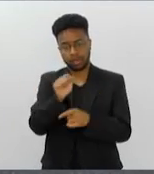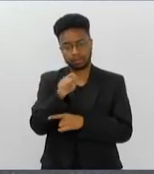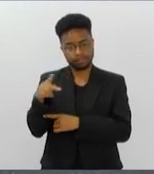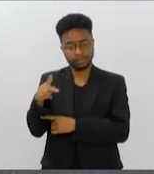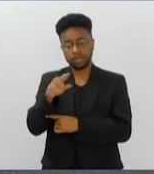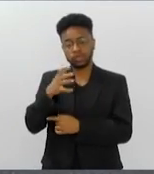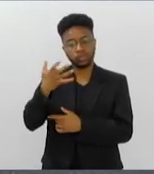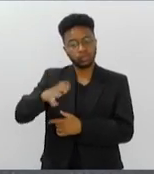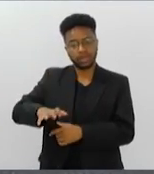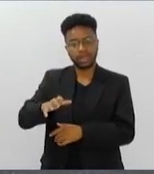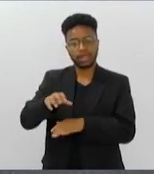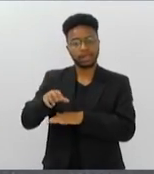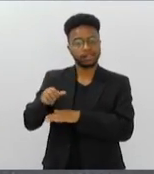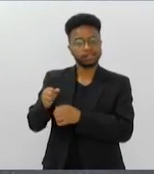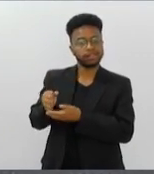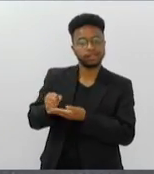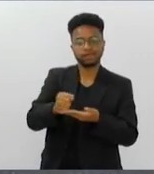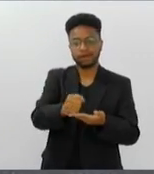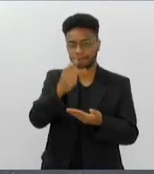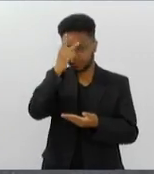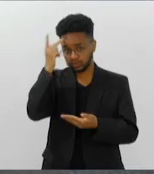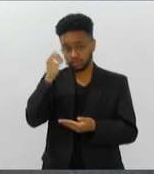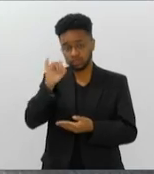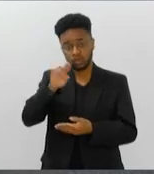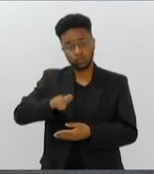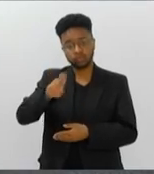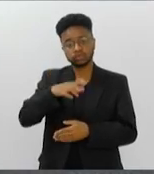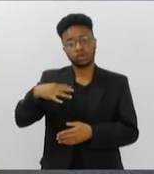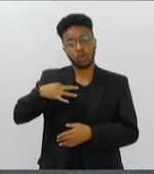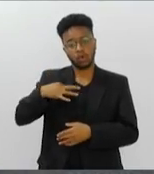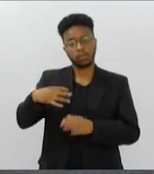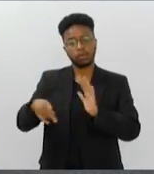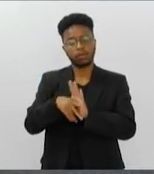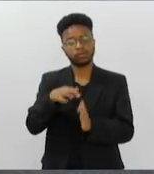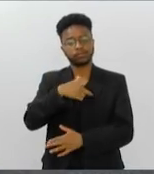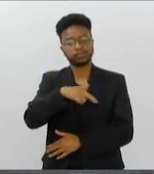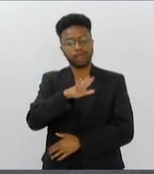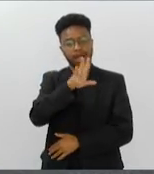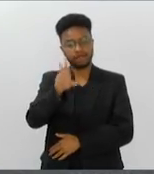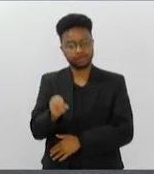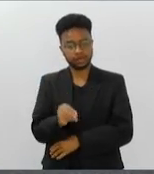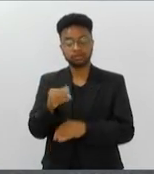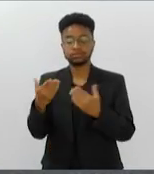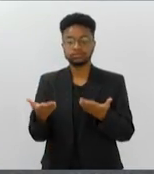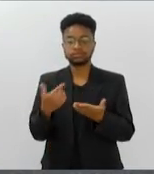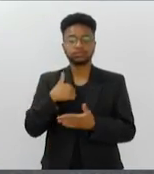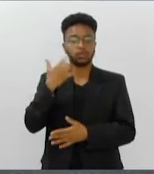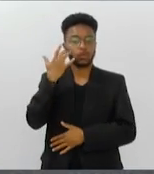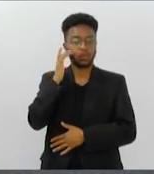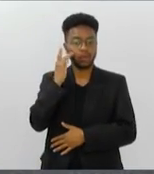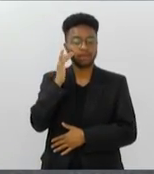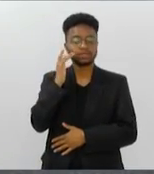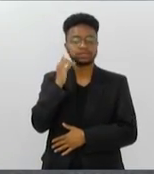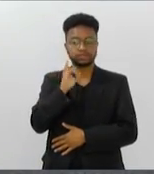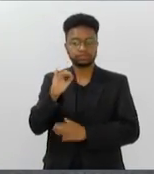com vestimentas de religião, de religiões de matrizes africanas. Então, acho que no sentido, que já que a escola, eu estou falando isso como